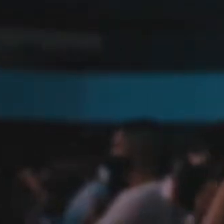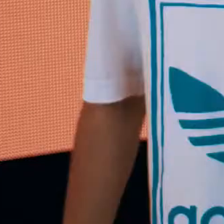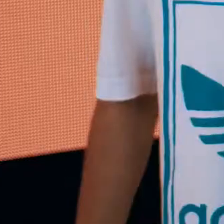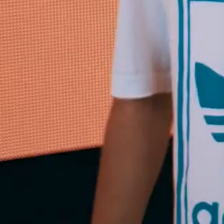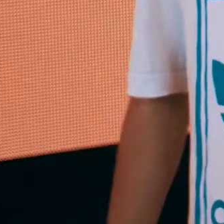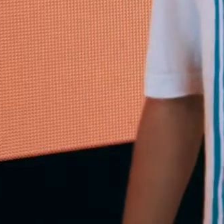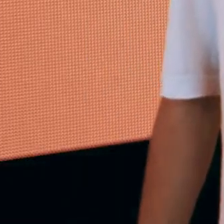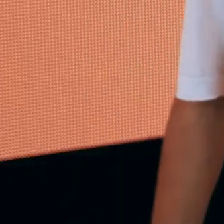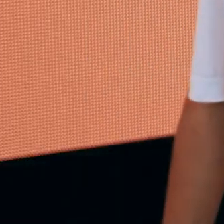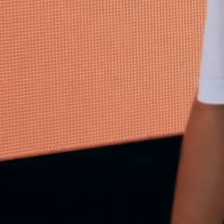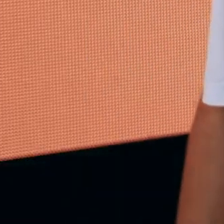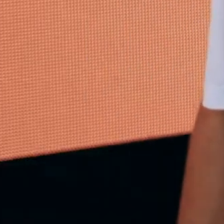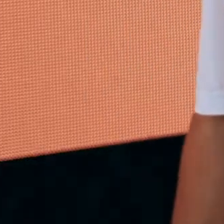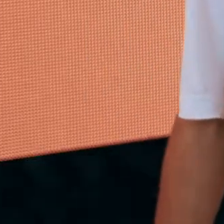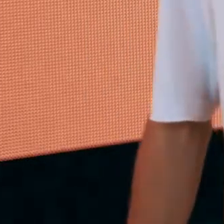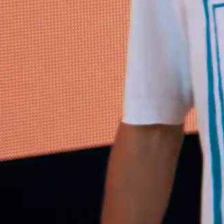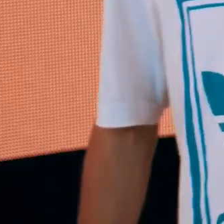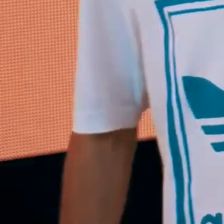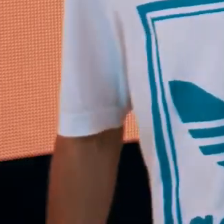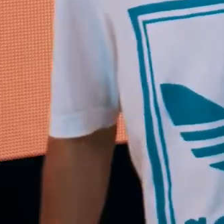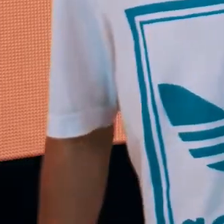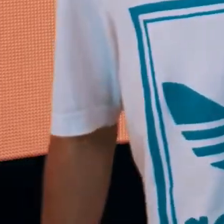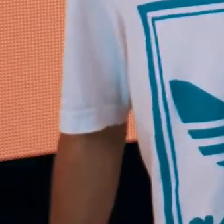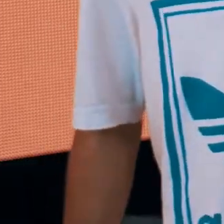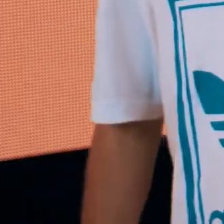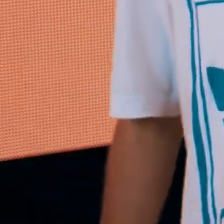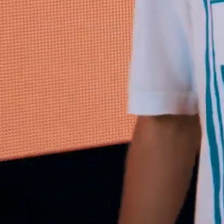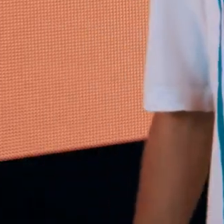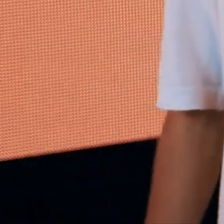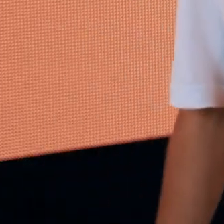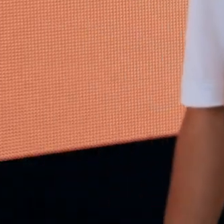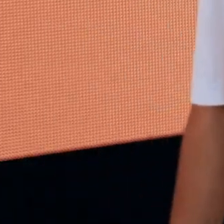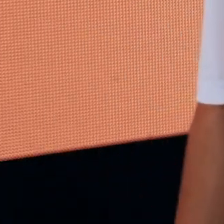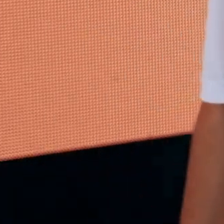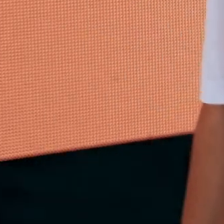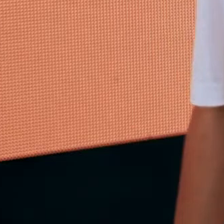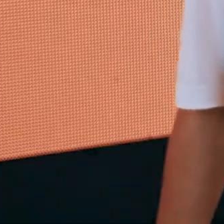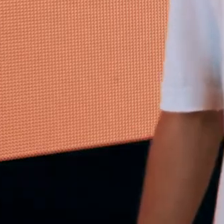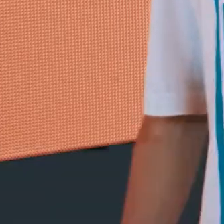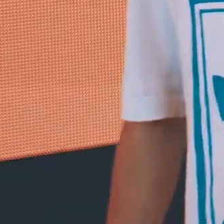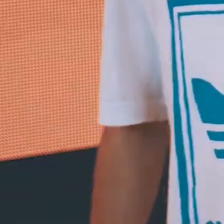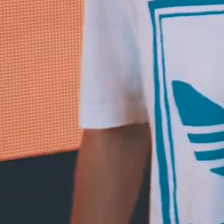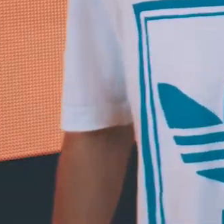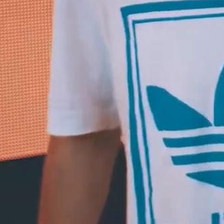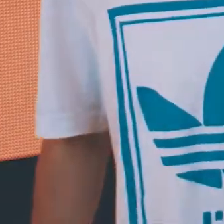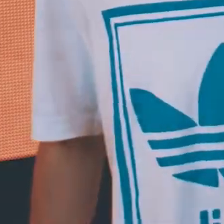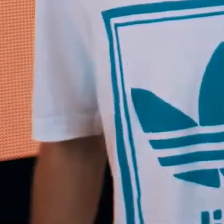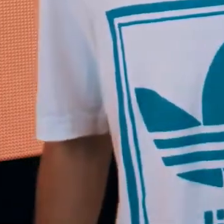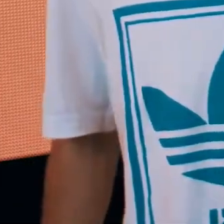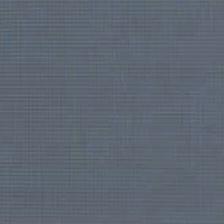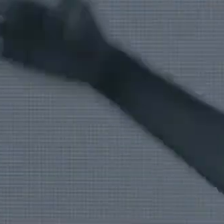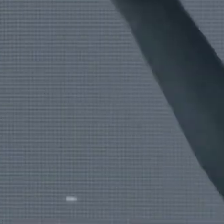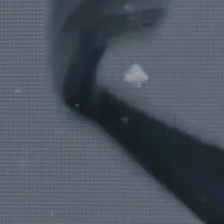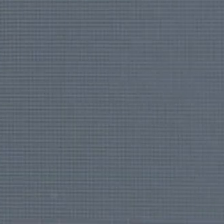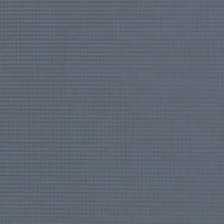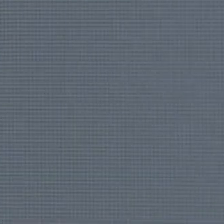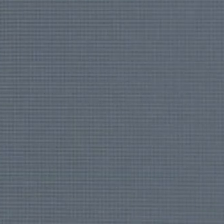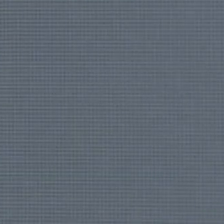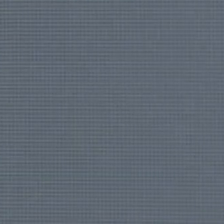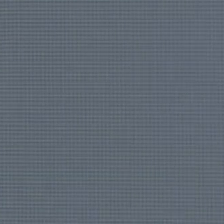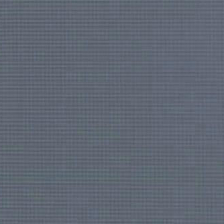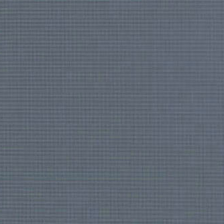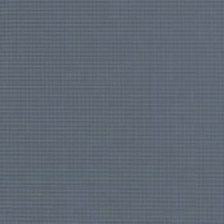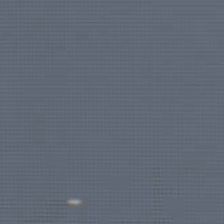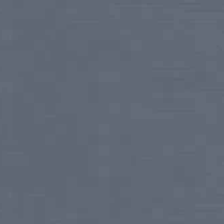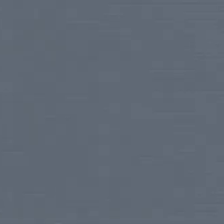noite. E não menos importante, nós temos no domingo, às 9h30 da manhã, a EBD, com classe especial para todos os adolescentes. E para você ficar